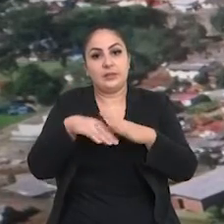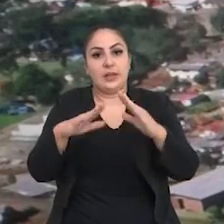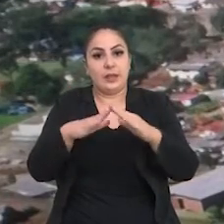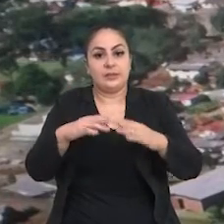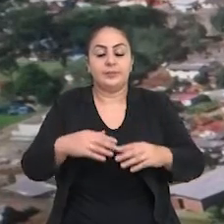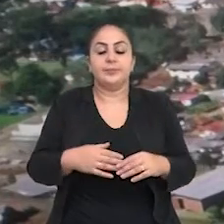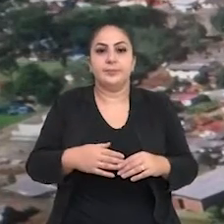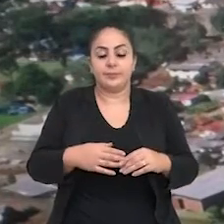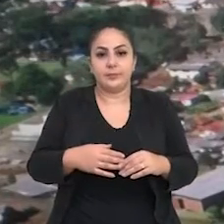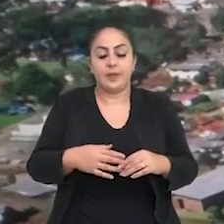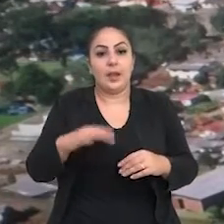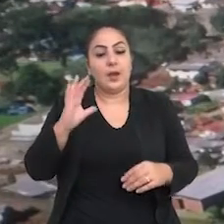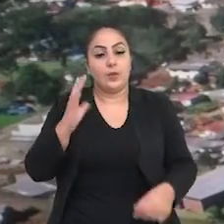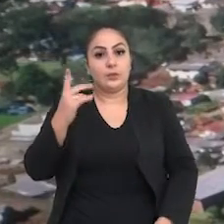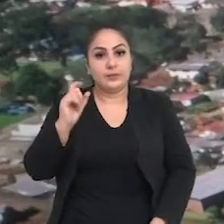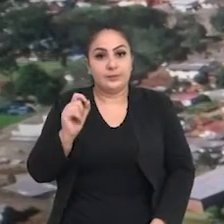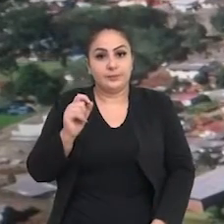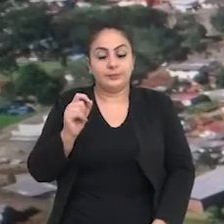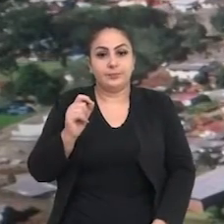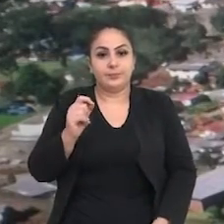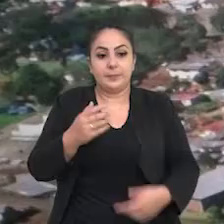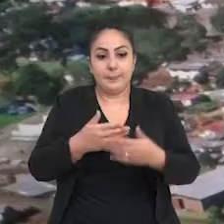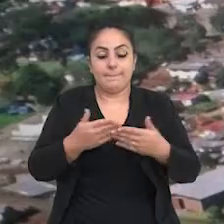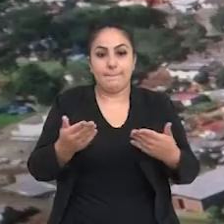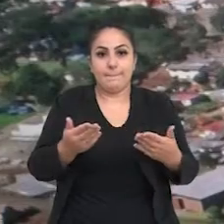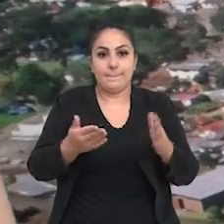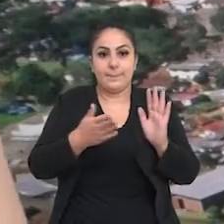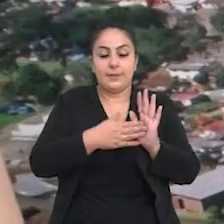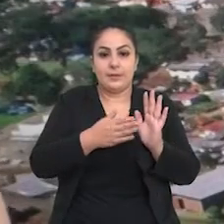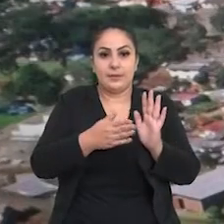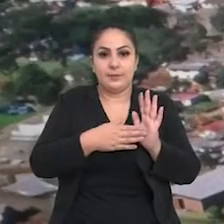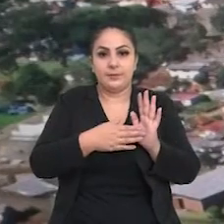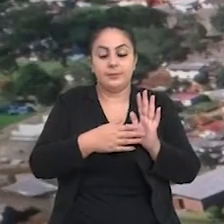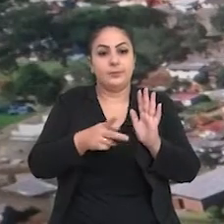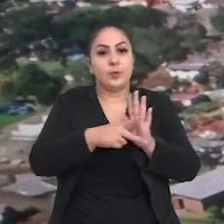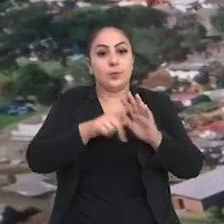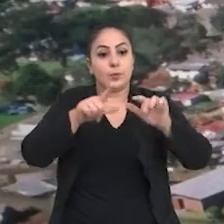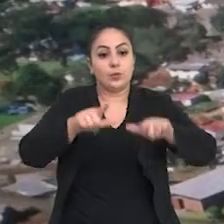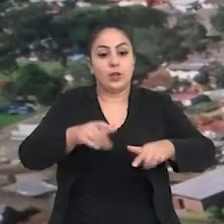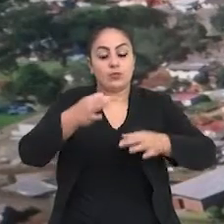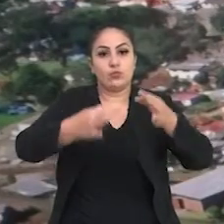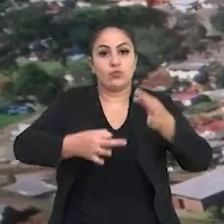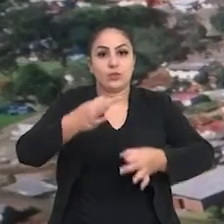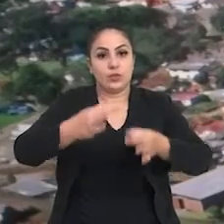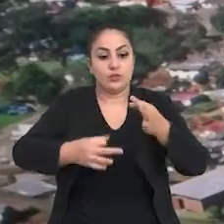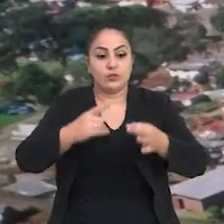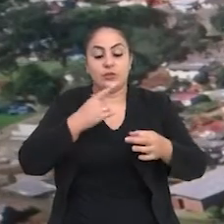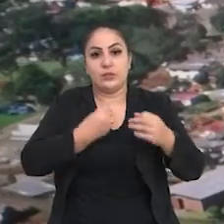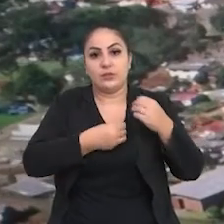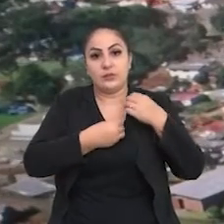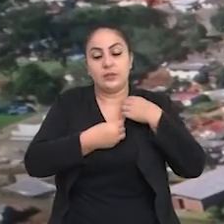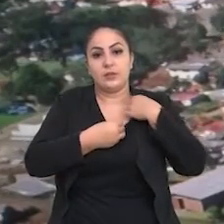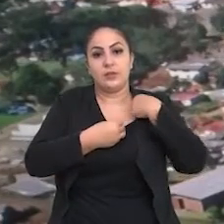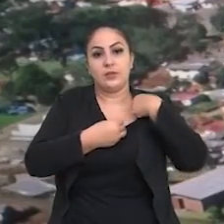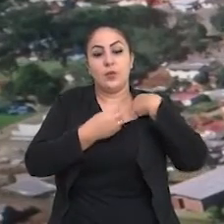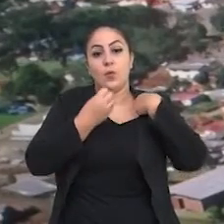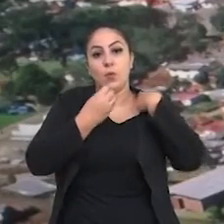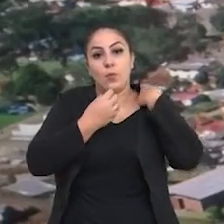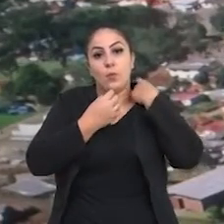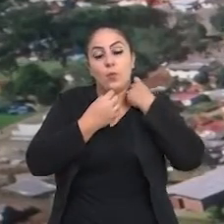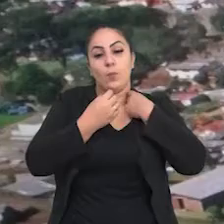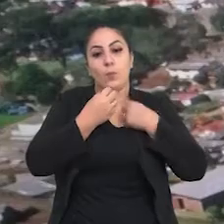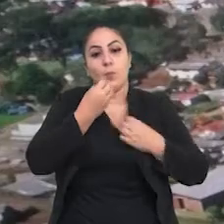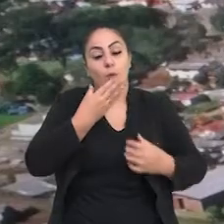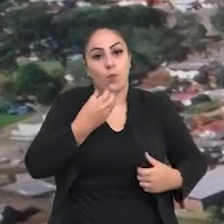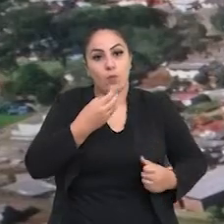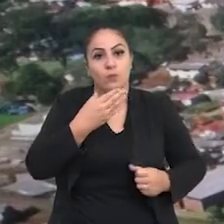violência doméstica. Ocorre que esta proposta, que veio de um ambiente jurídico, ela teve um bom respaldo